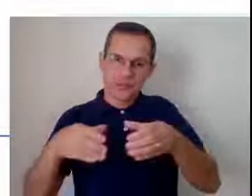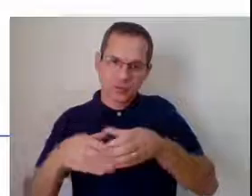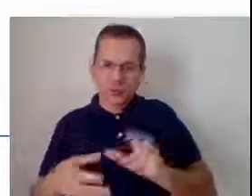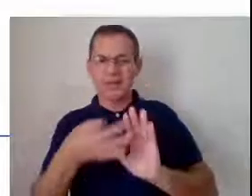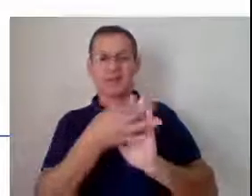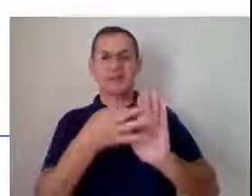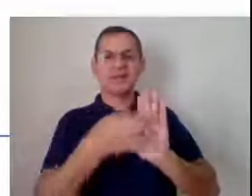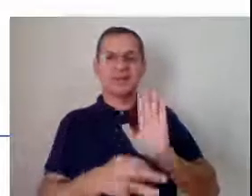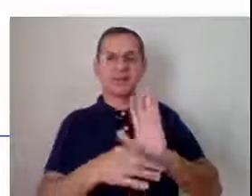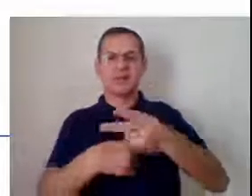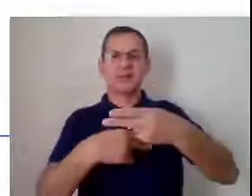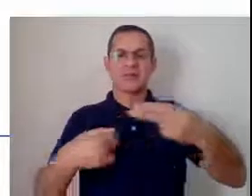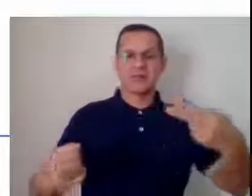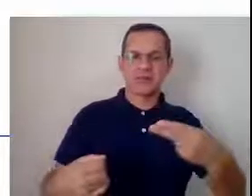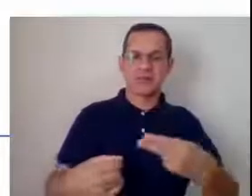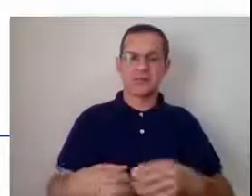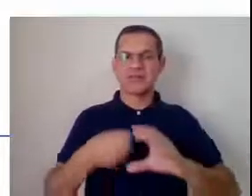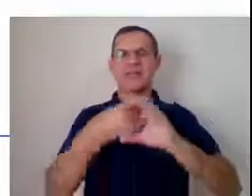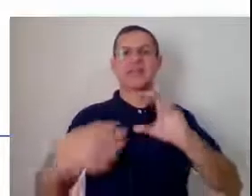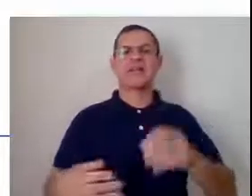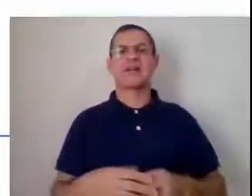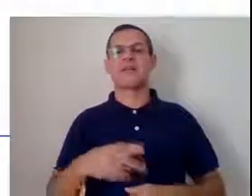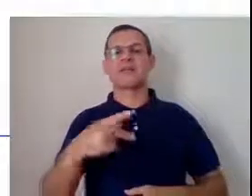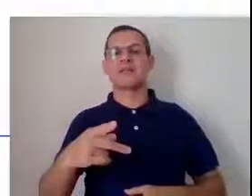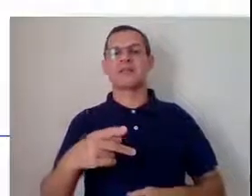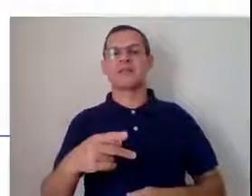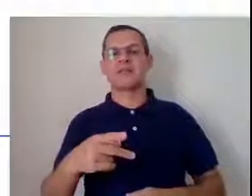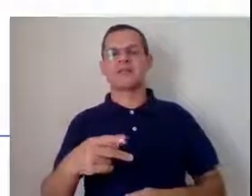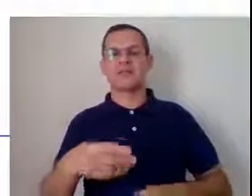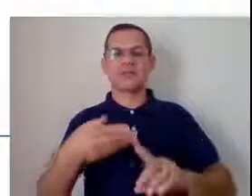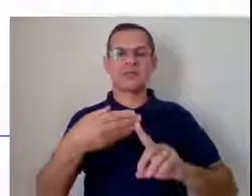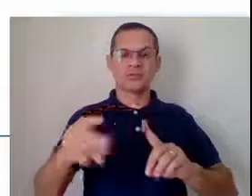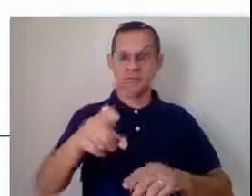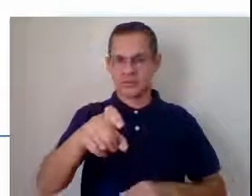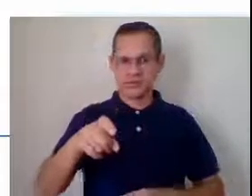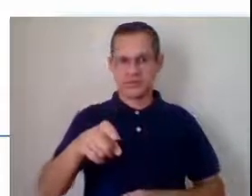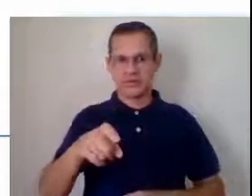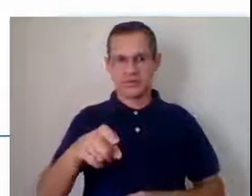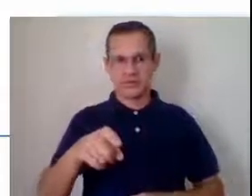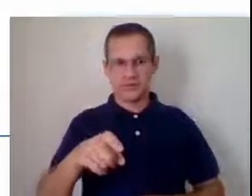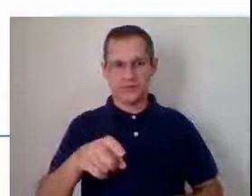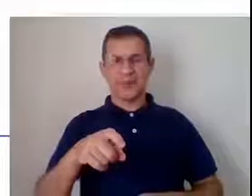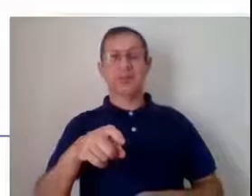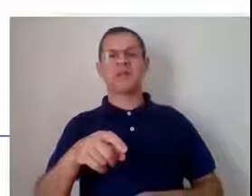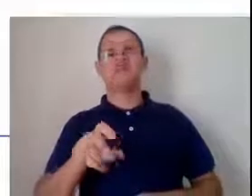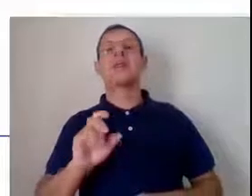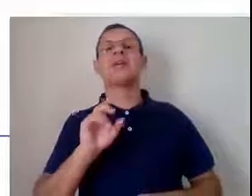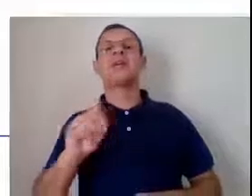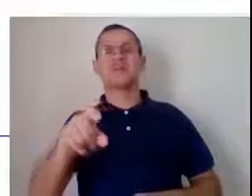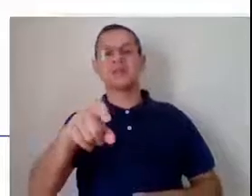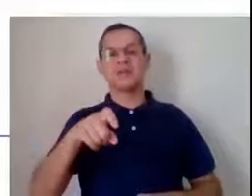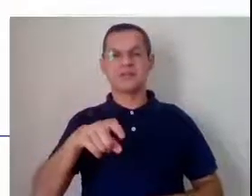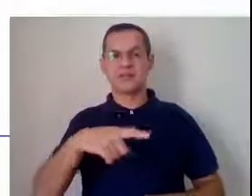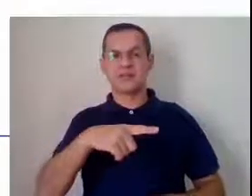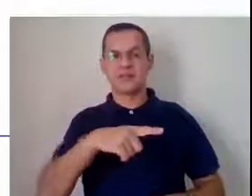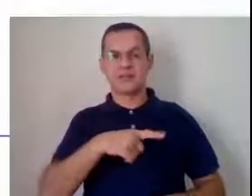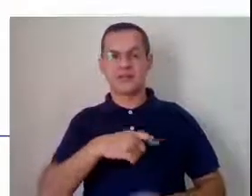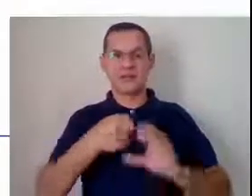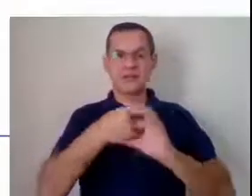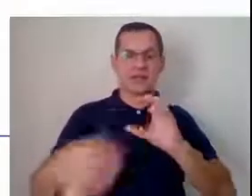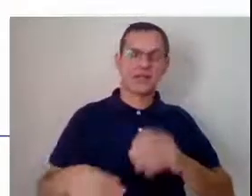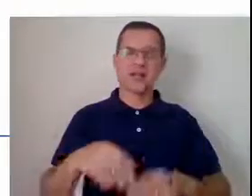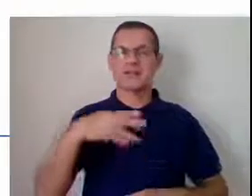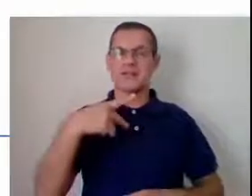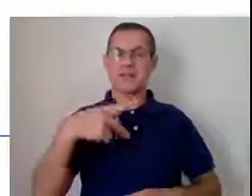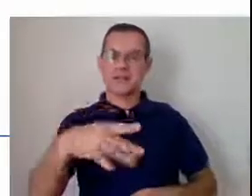listando seus produtos, propriedades dos seus elementos, x tal que x possui a propriedade